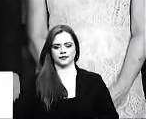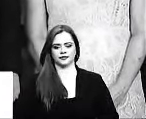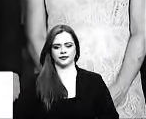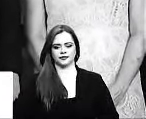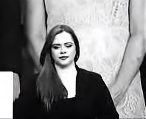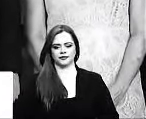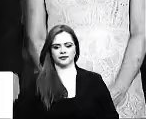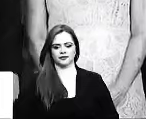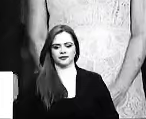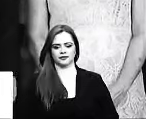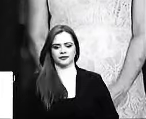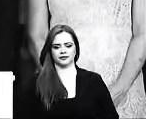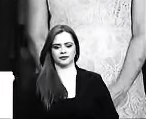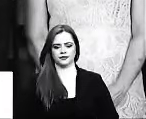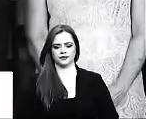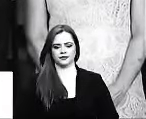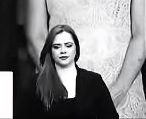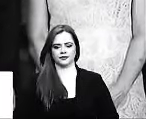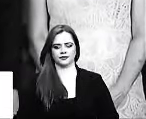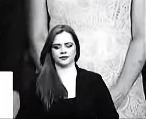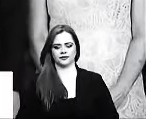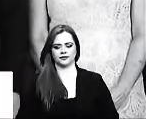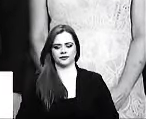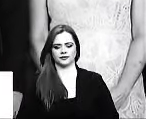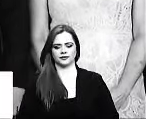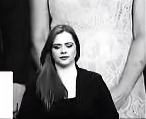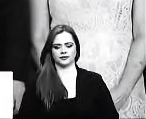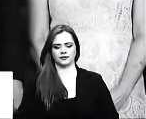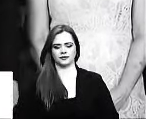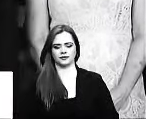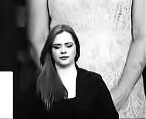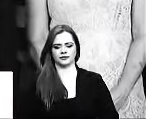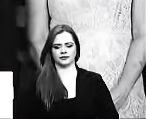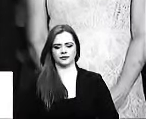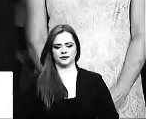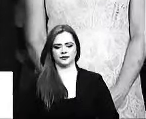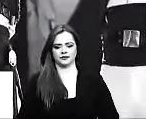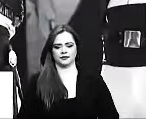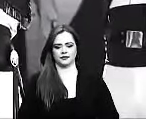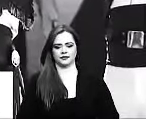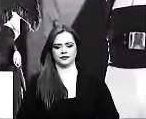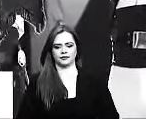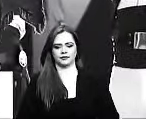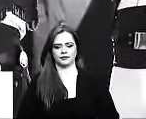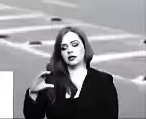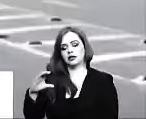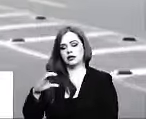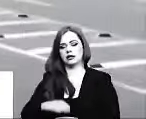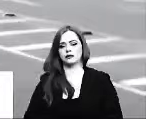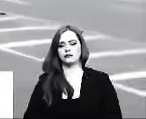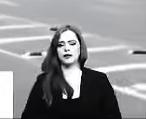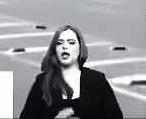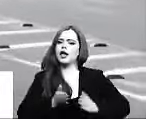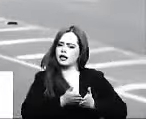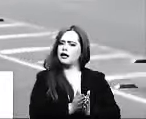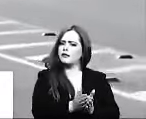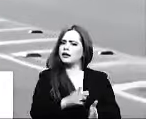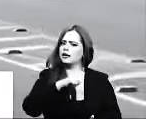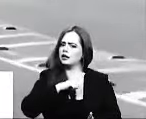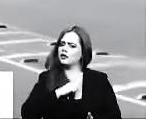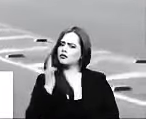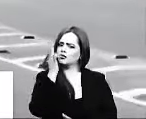Quando a gente fala uma frase forte assim, tem que falar de maneira pensada e já pensar nos passos seguintes, porque realmente